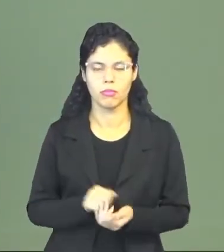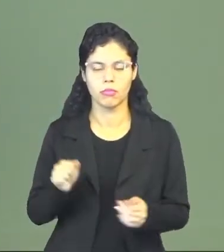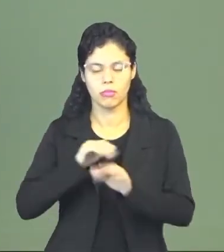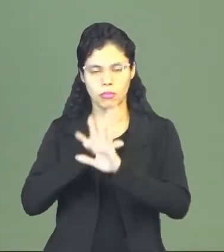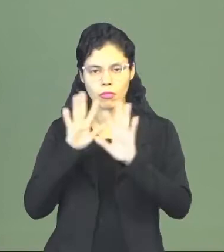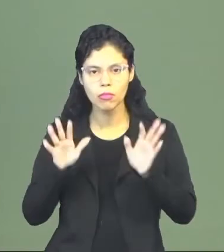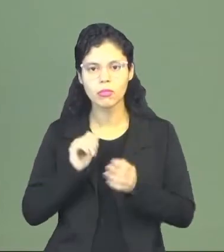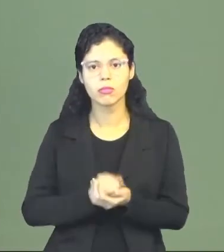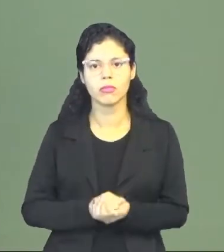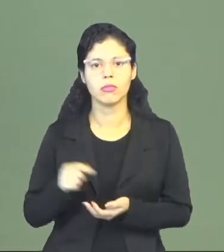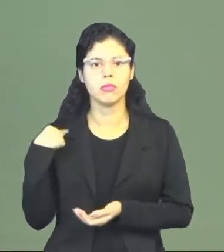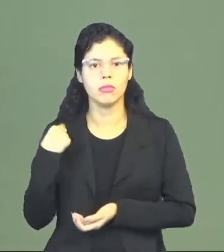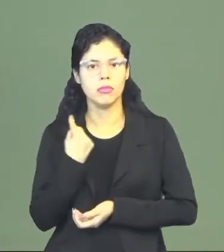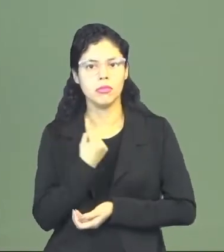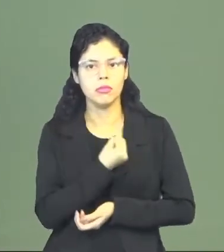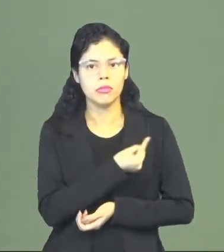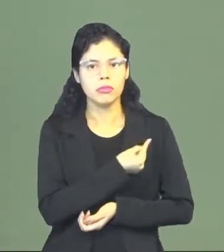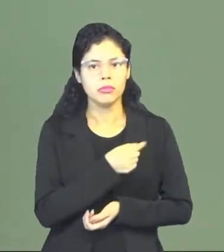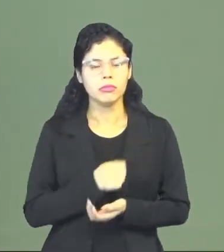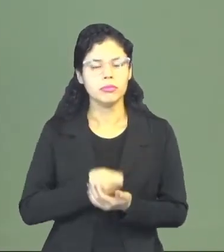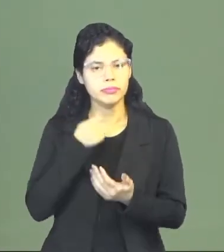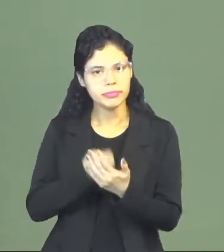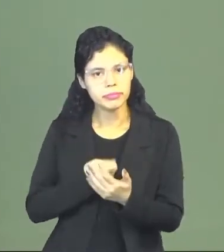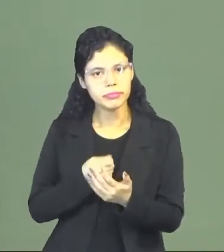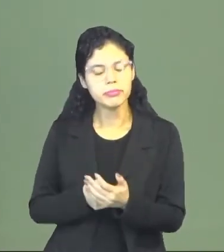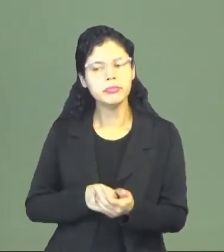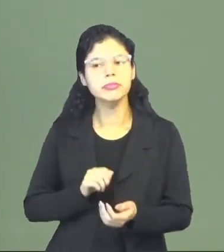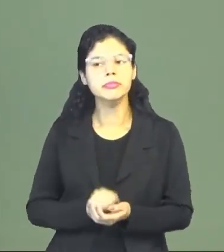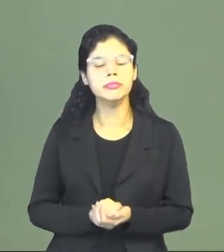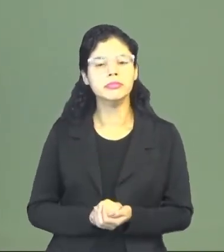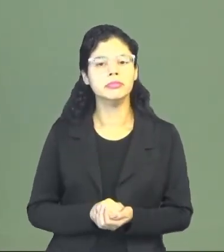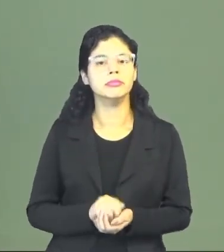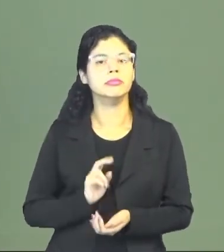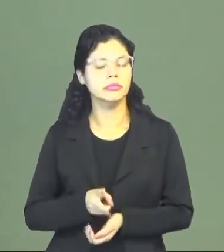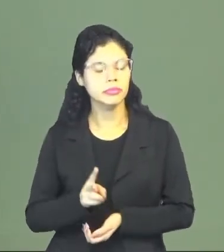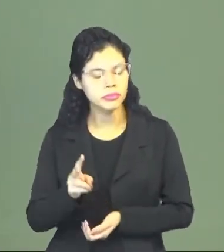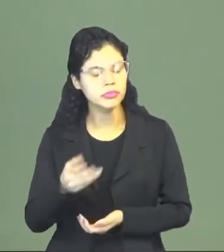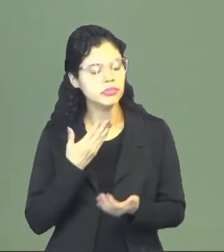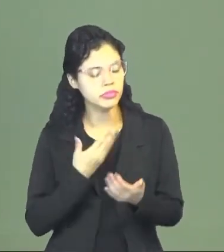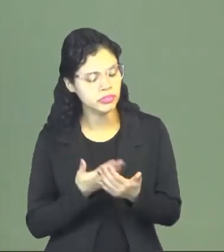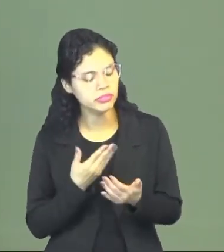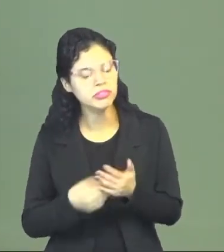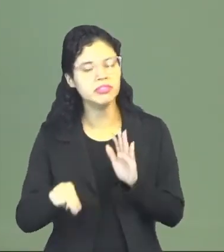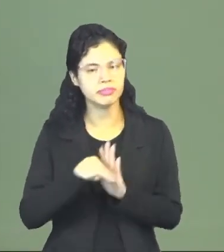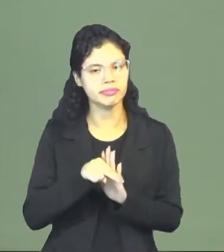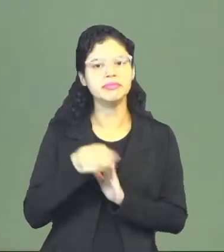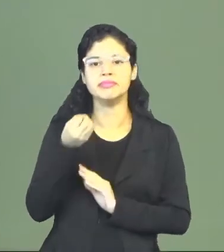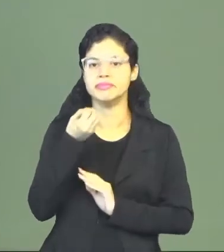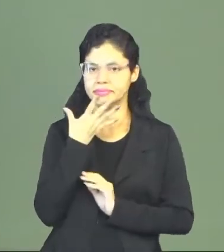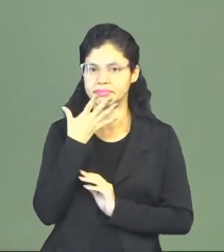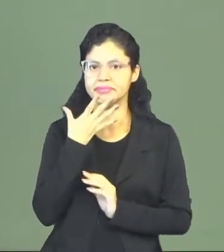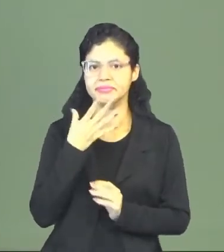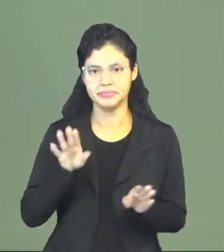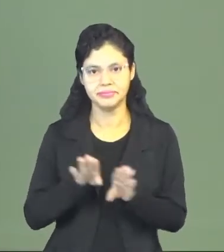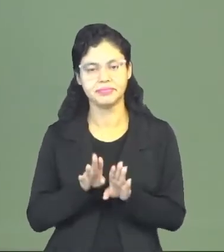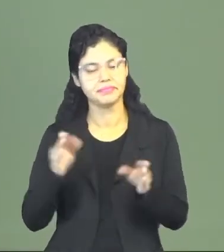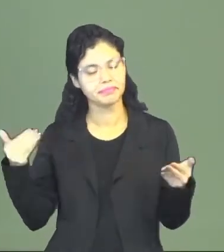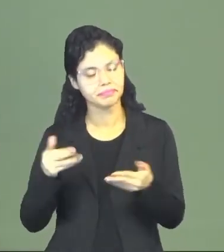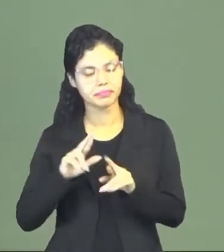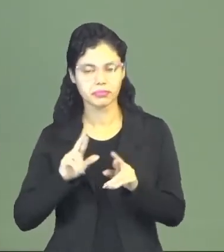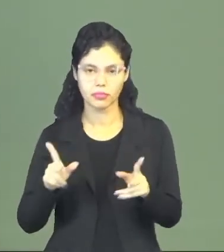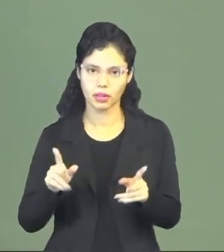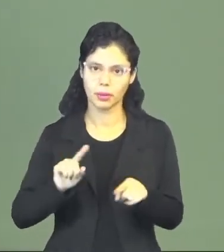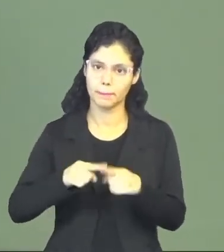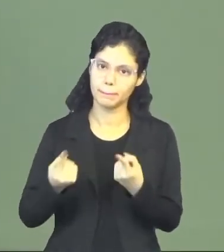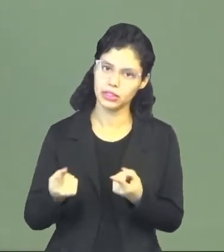eles nos exigiam mais dedicação aos estudos para a gente tirar notas boas. E hoje também não é diferente. Só que não tem